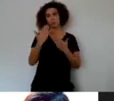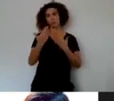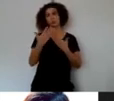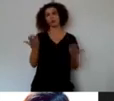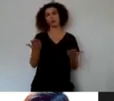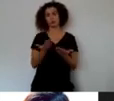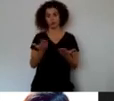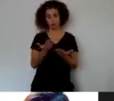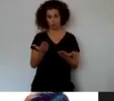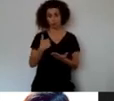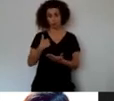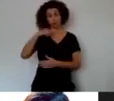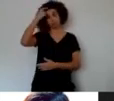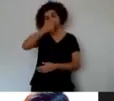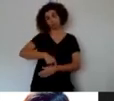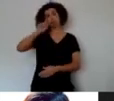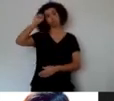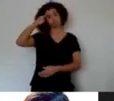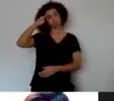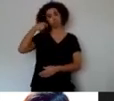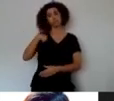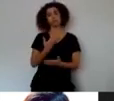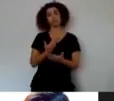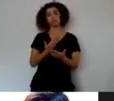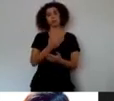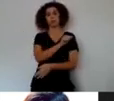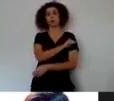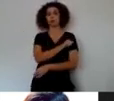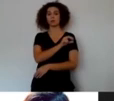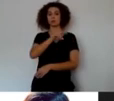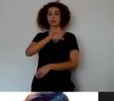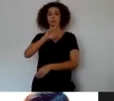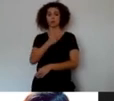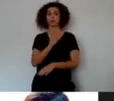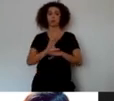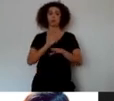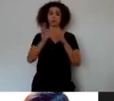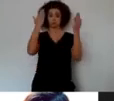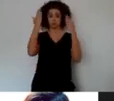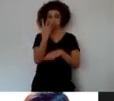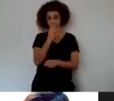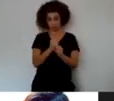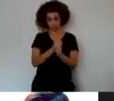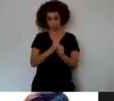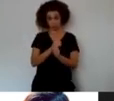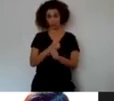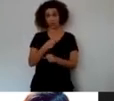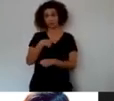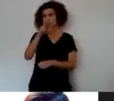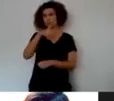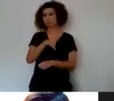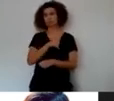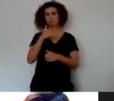né? Eu sou negra, estudo na UnBH há 4 anos na psicologia e eu acho que nunca a gente falou tanto